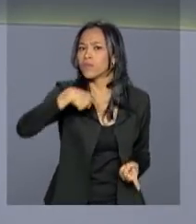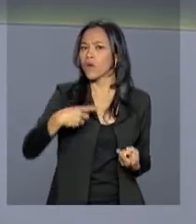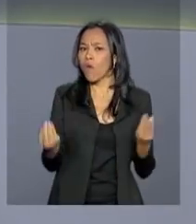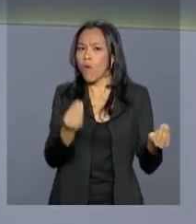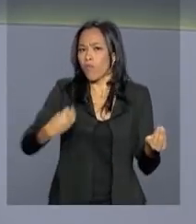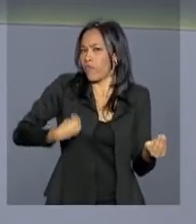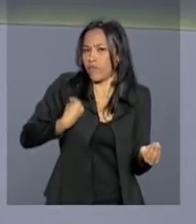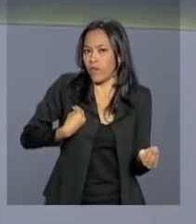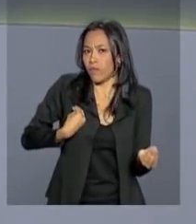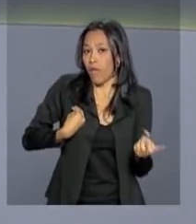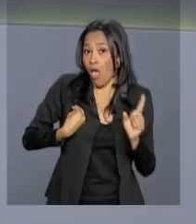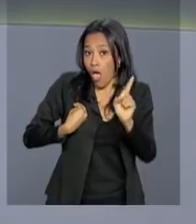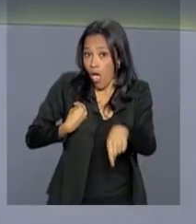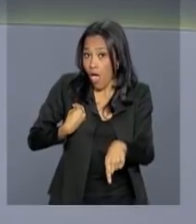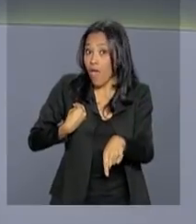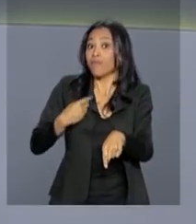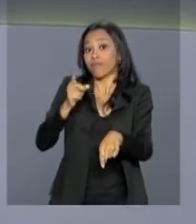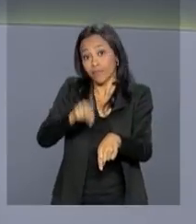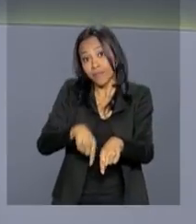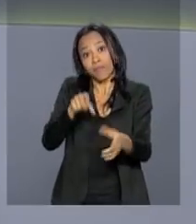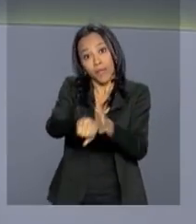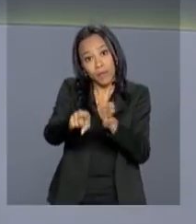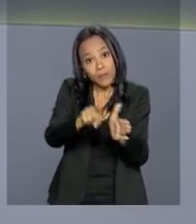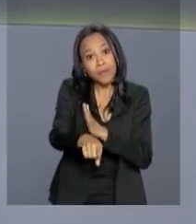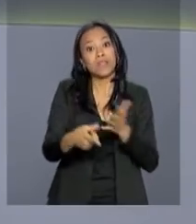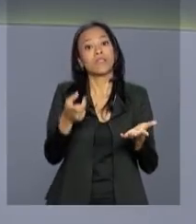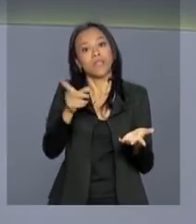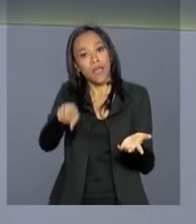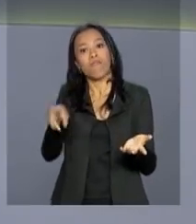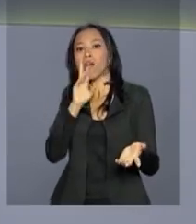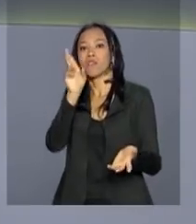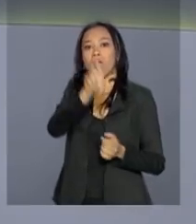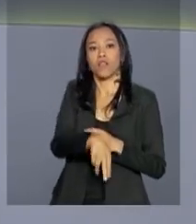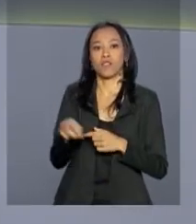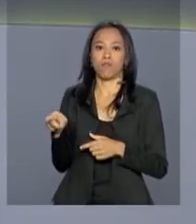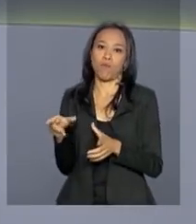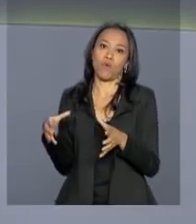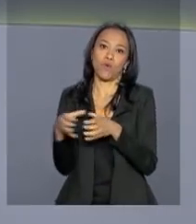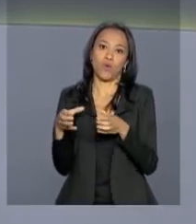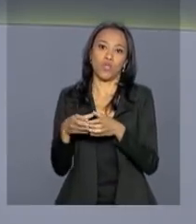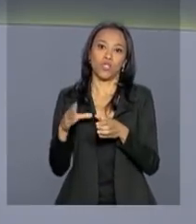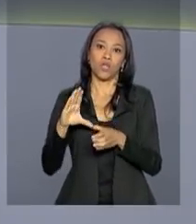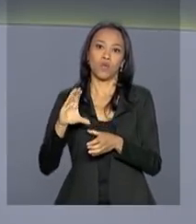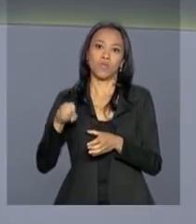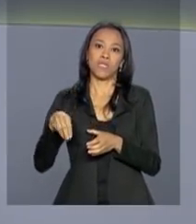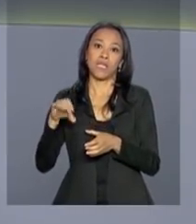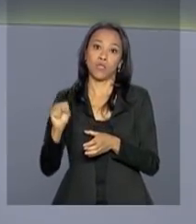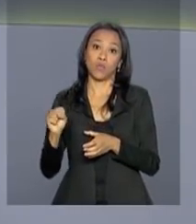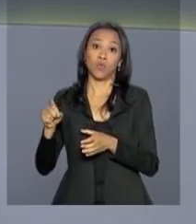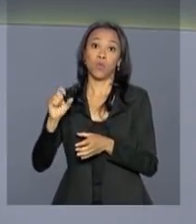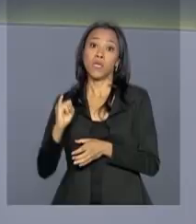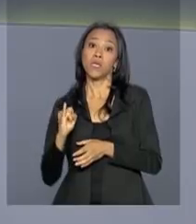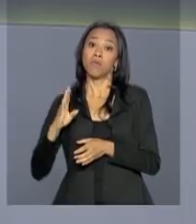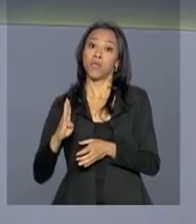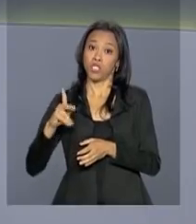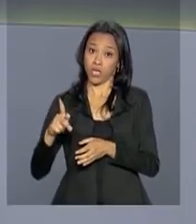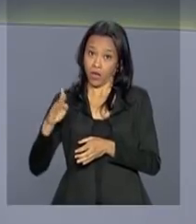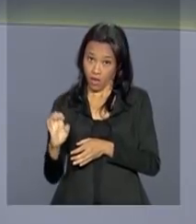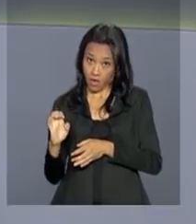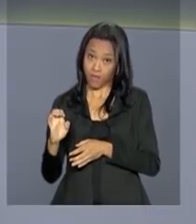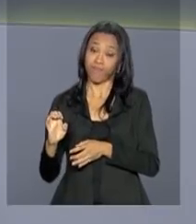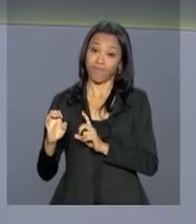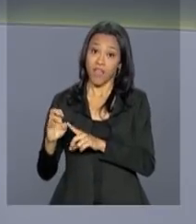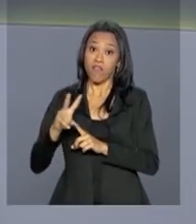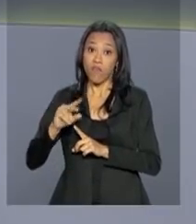essas são algumas respostas dadas pelo censo demográfico feito a cada dez anos pelo ibge e os profissionais que vão